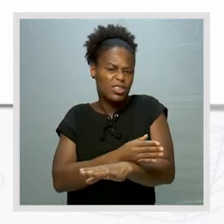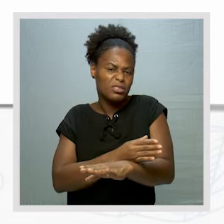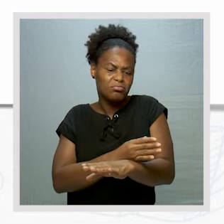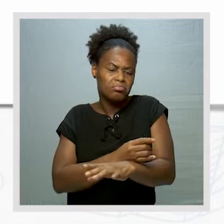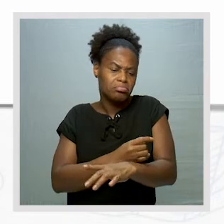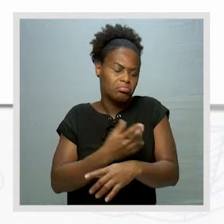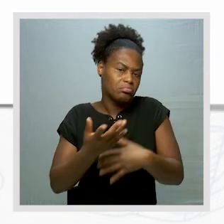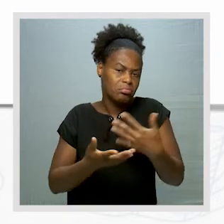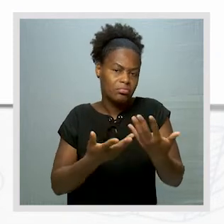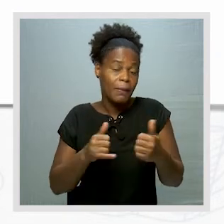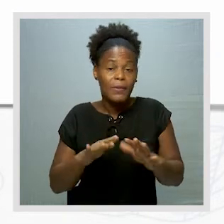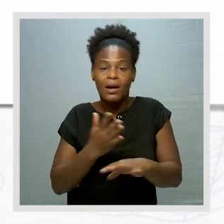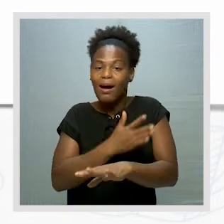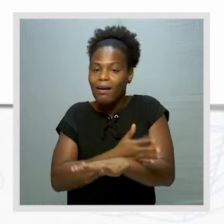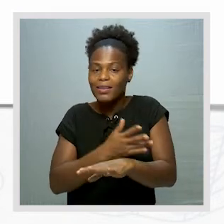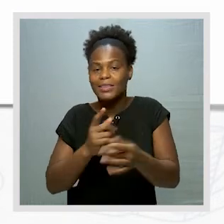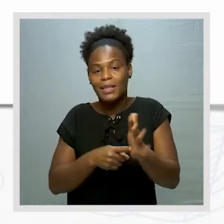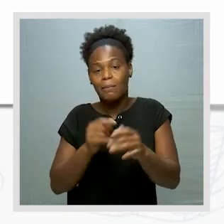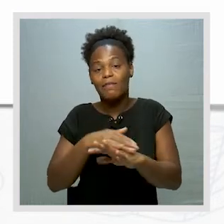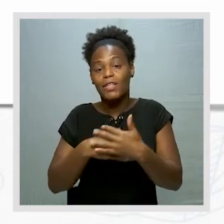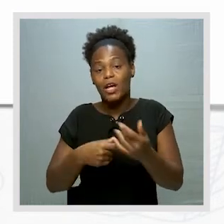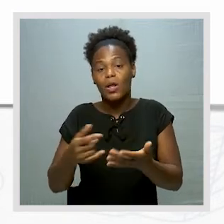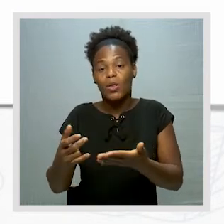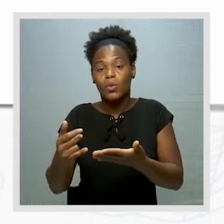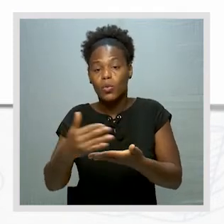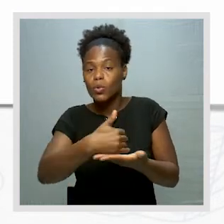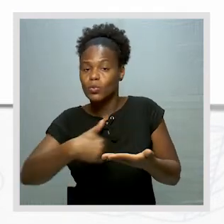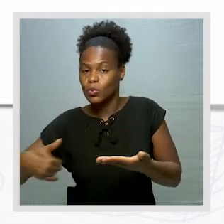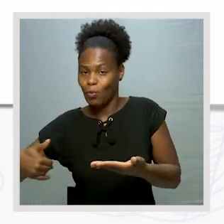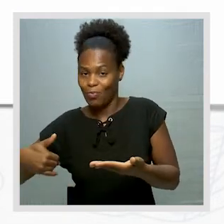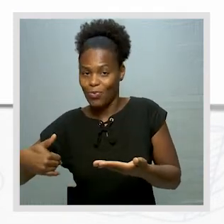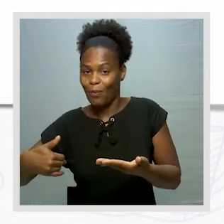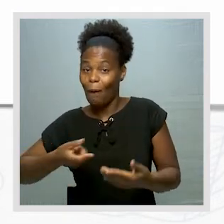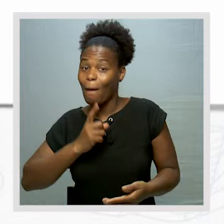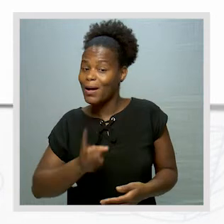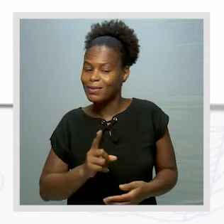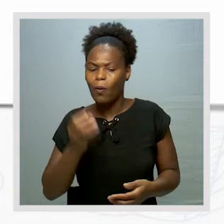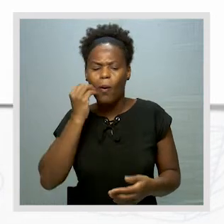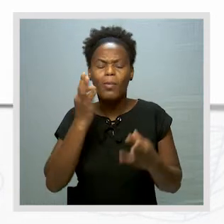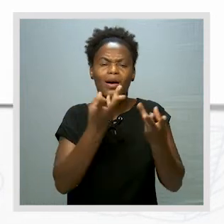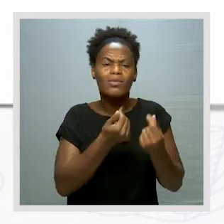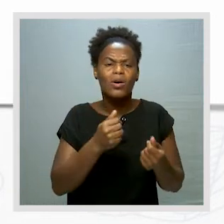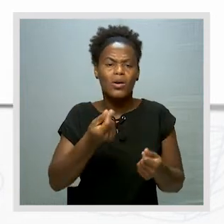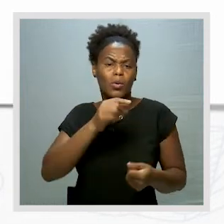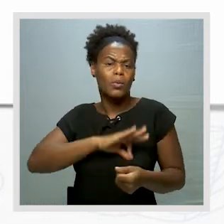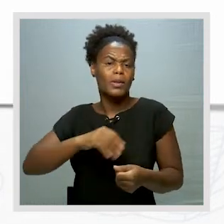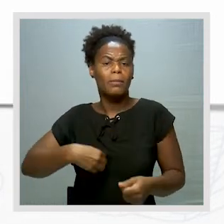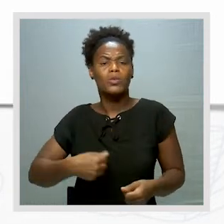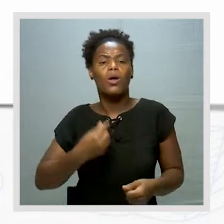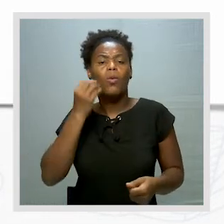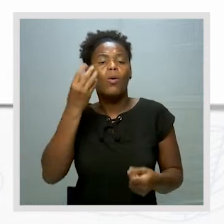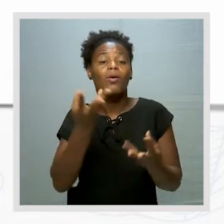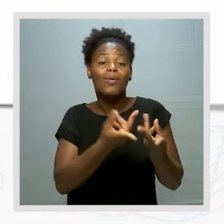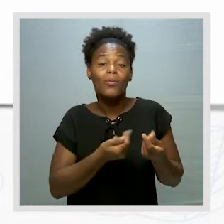as deduções, ou seja, antes de fazer os descontos obrigatórios. Como é que nós calculamos o rendimento